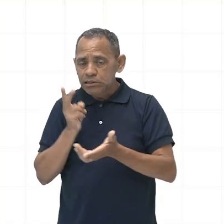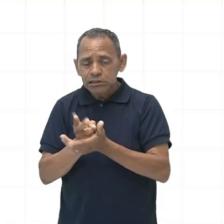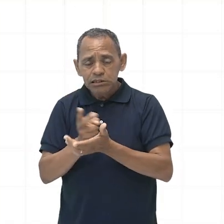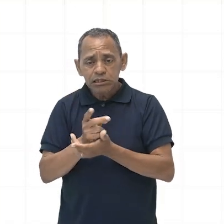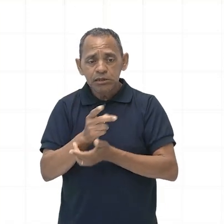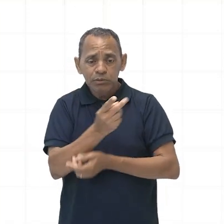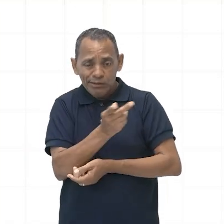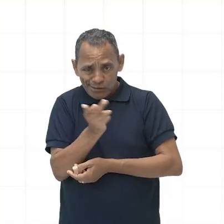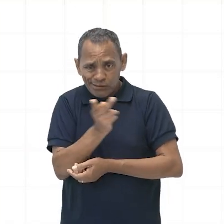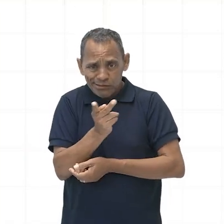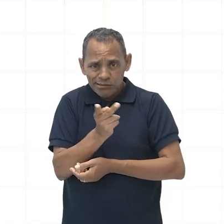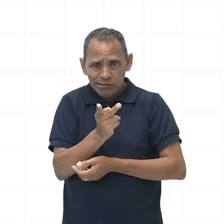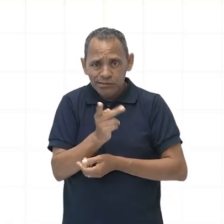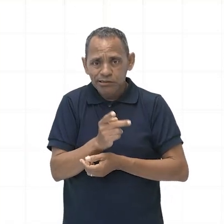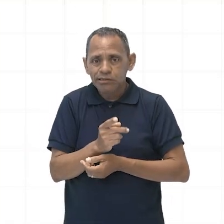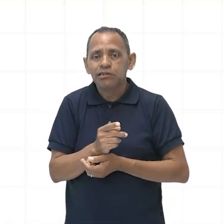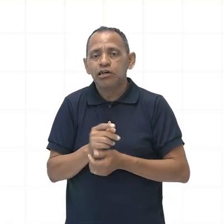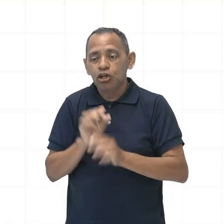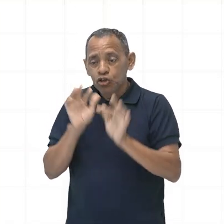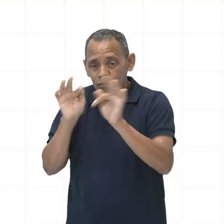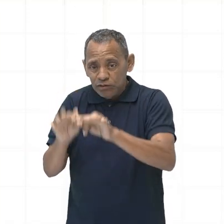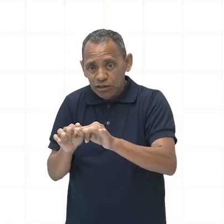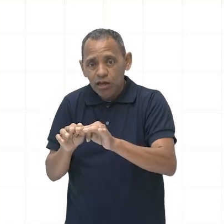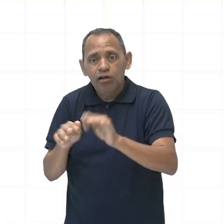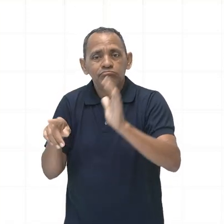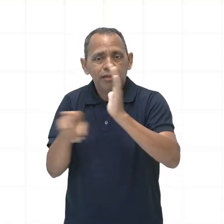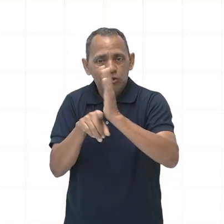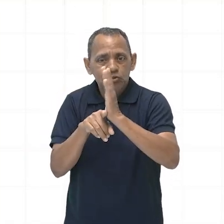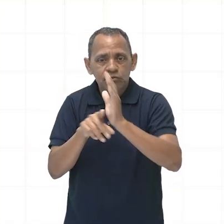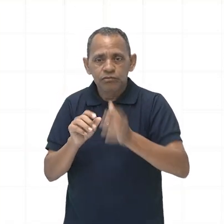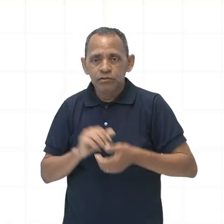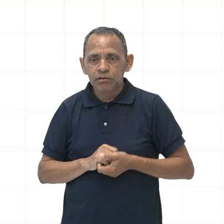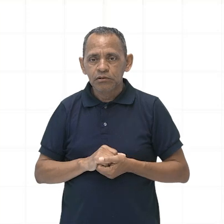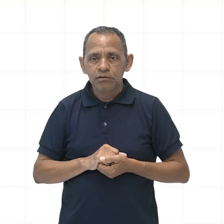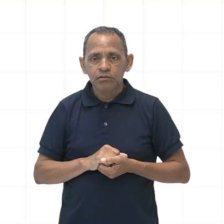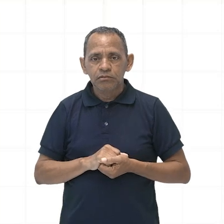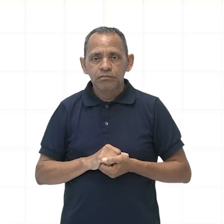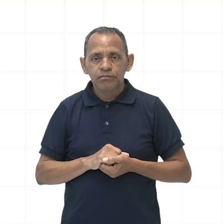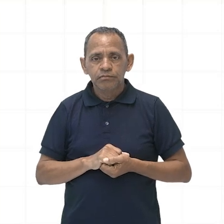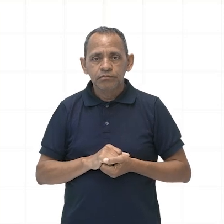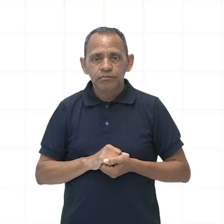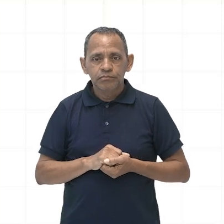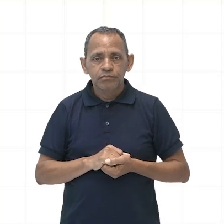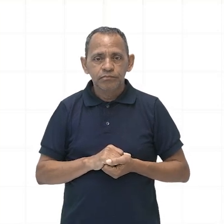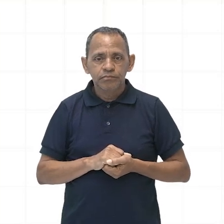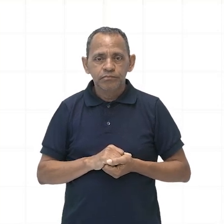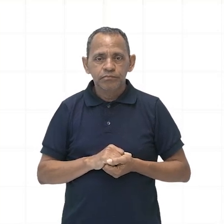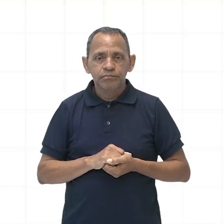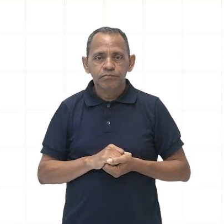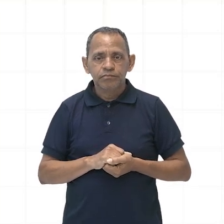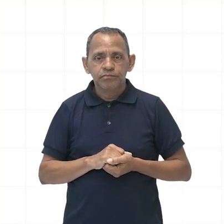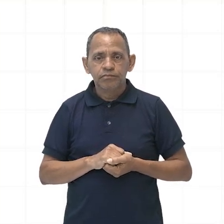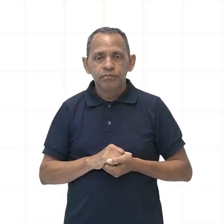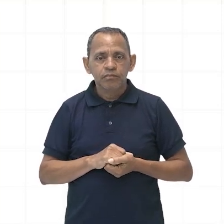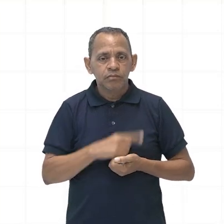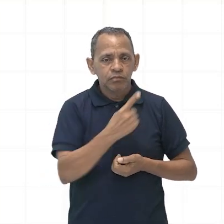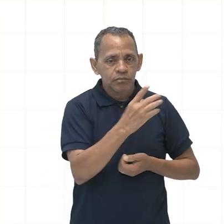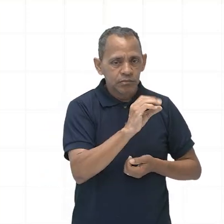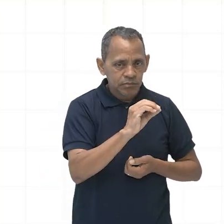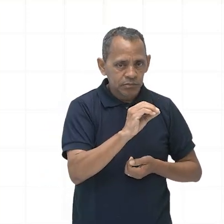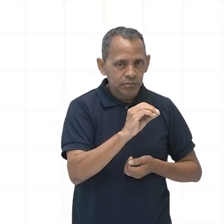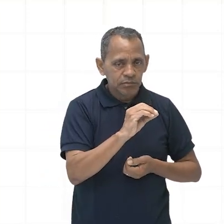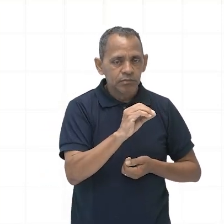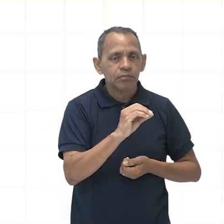dá negativo, sinais iguais dá positivo. Isso na multiplicação. Então, aqui, 10 elevado a